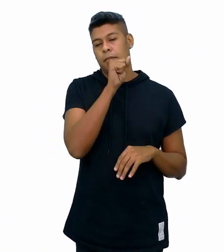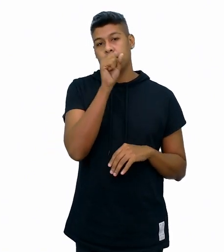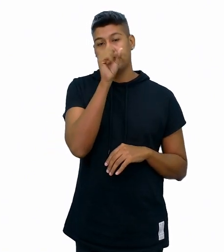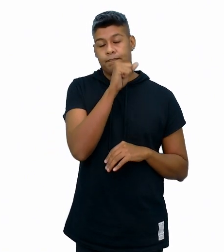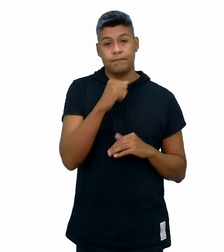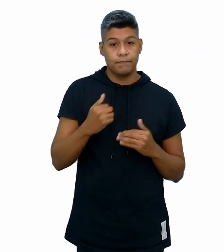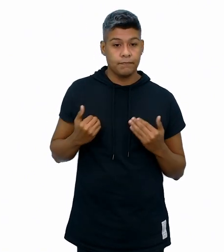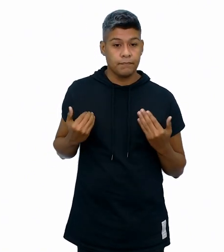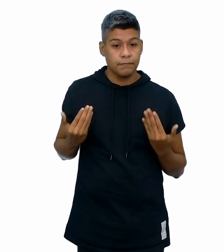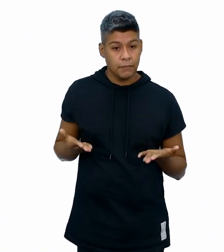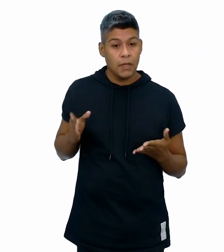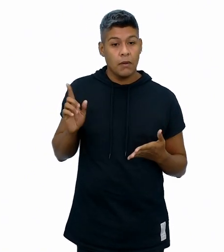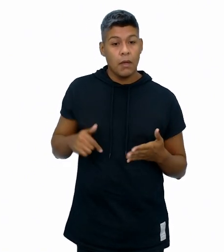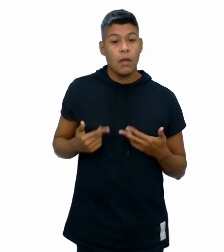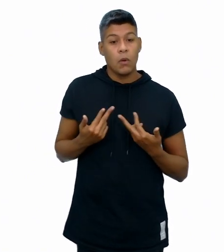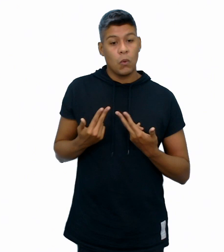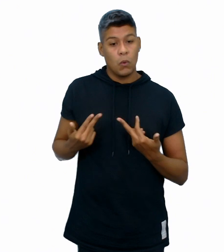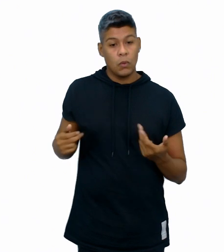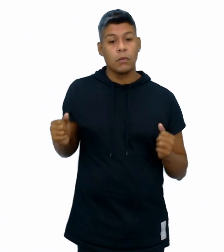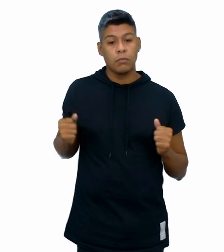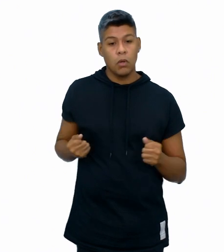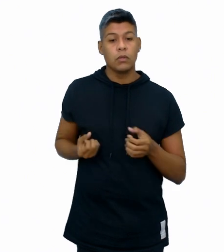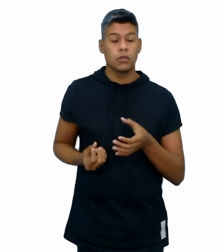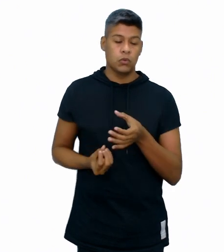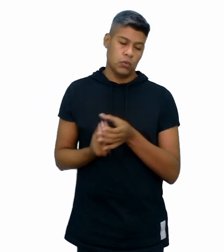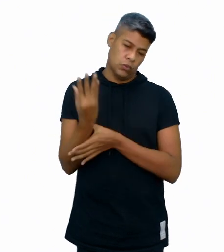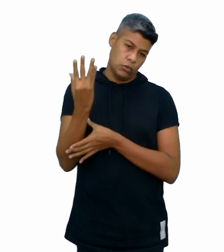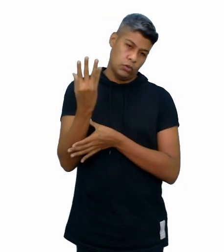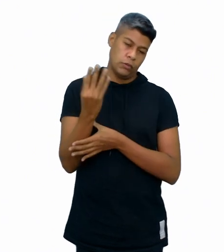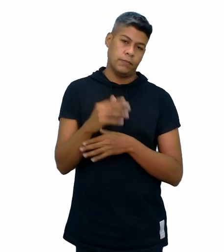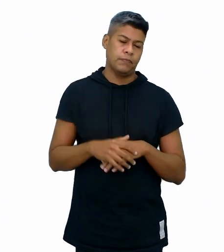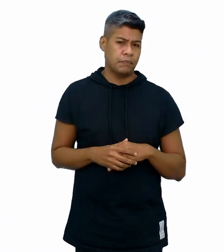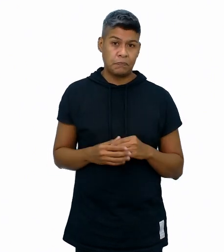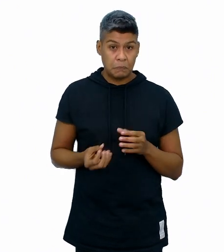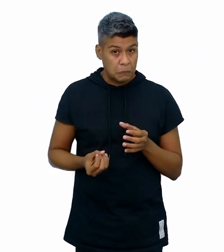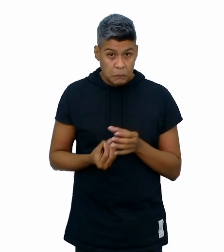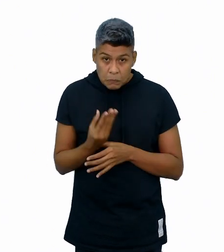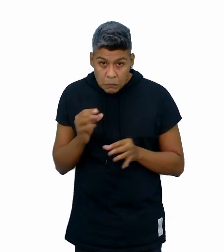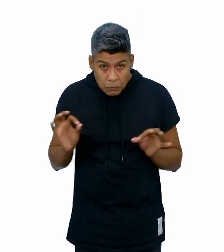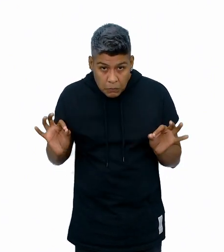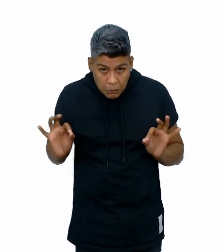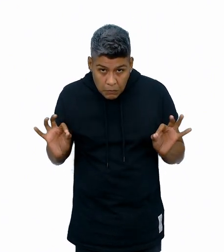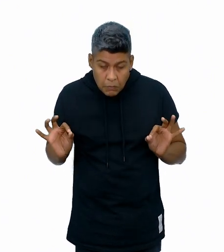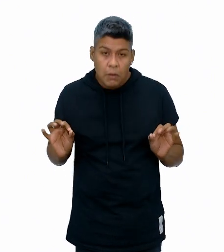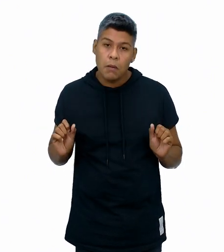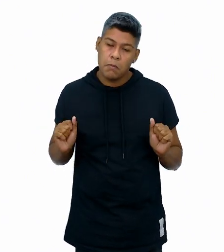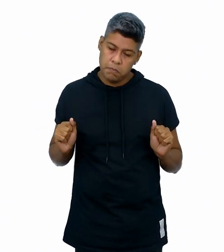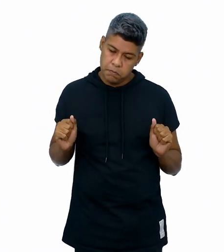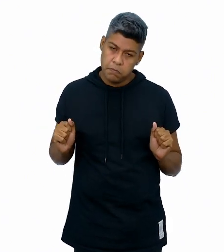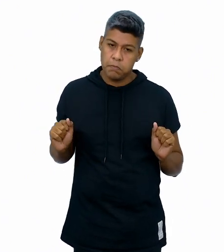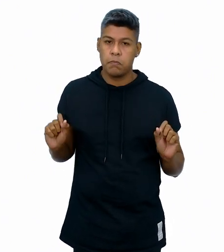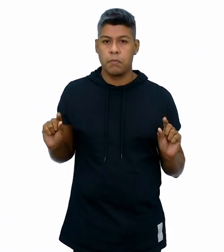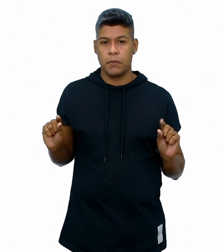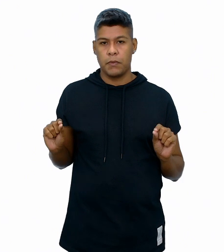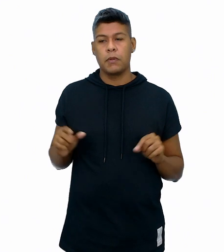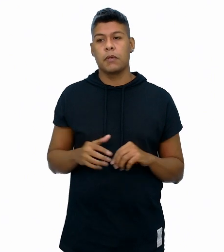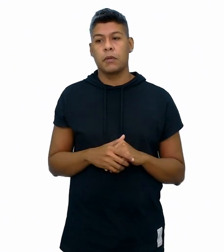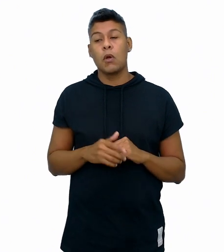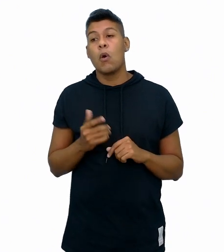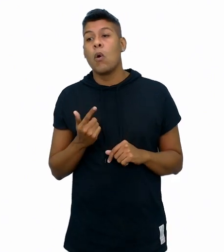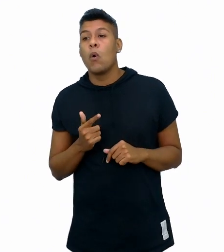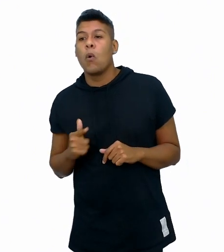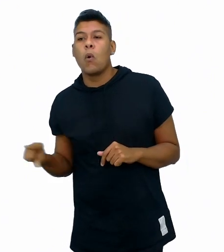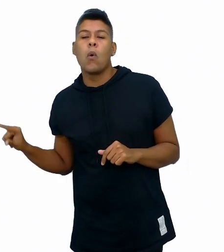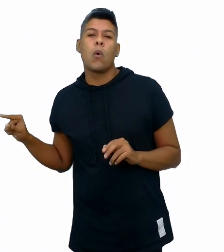Então, são questões que podem surgir aí. Caso não surjam, vocês podem lançar